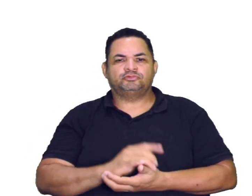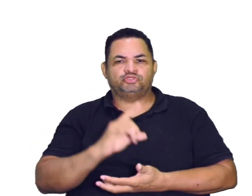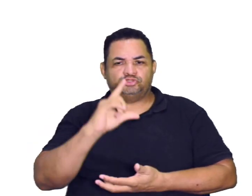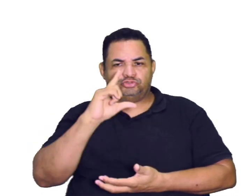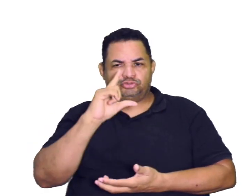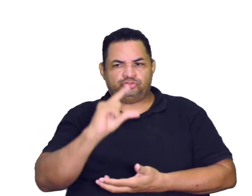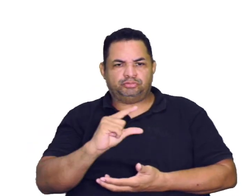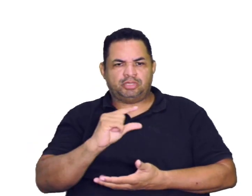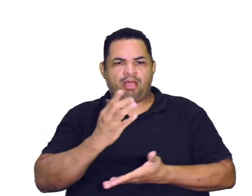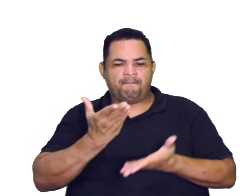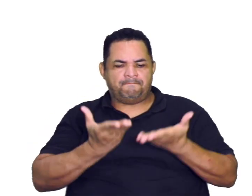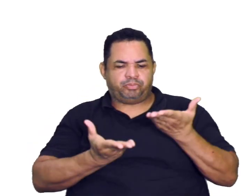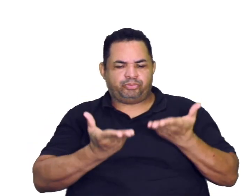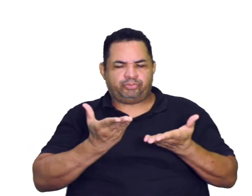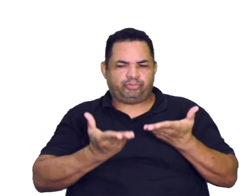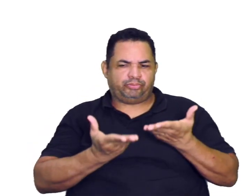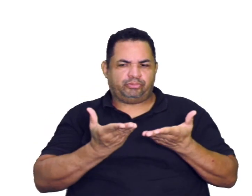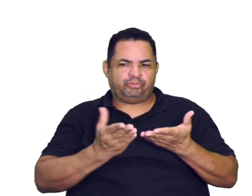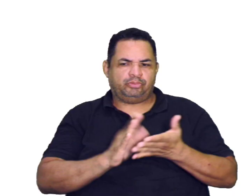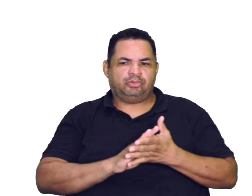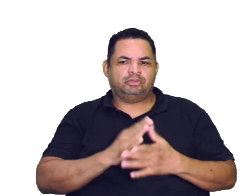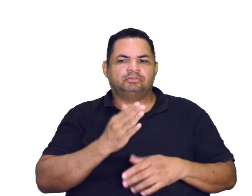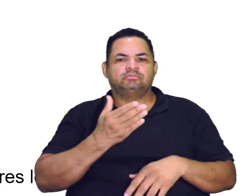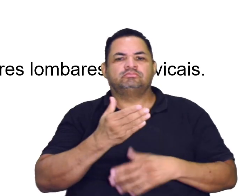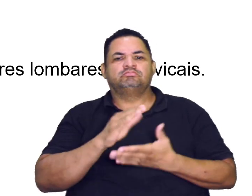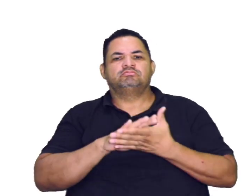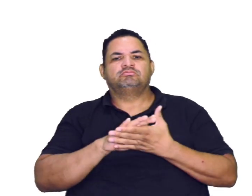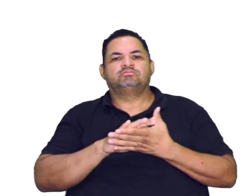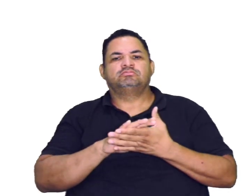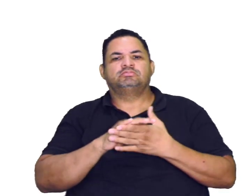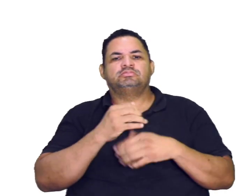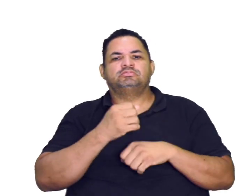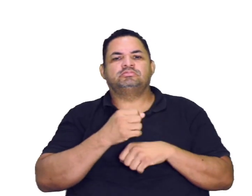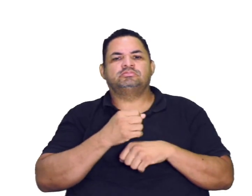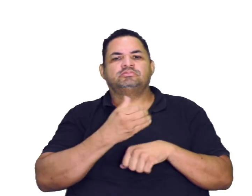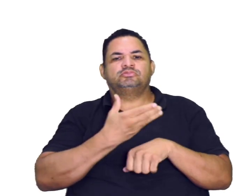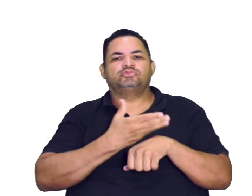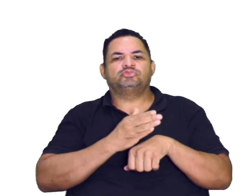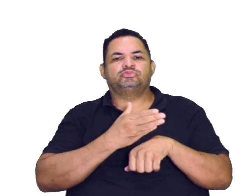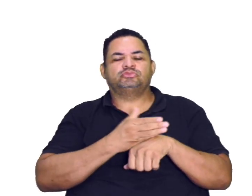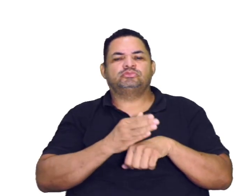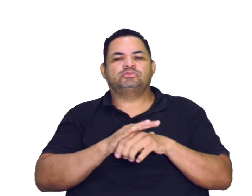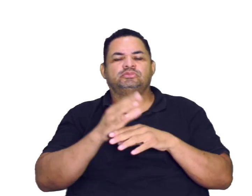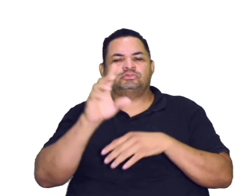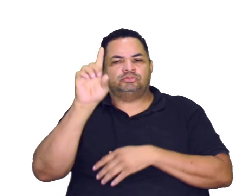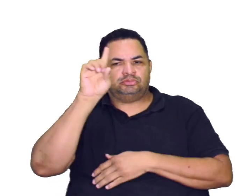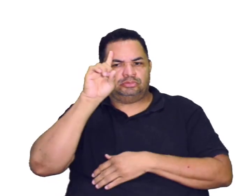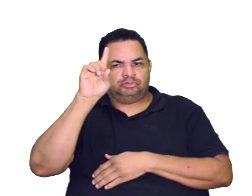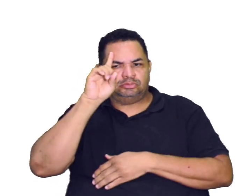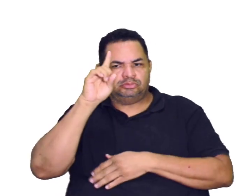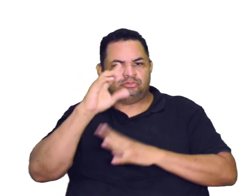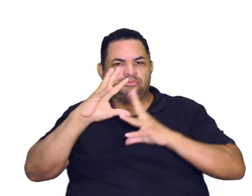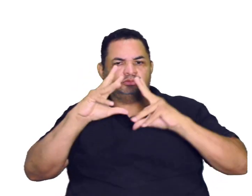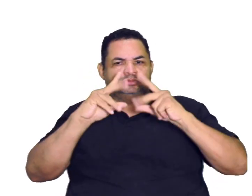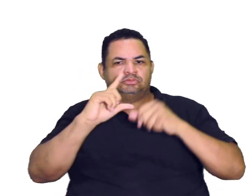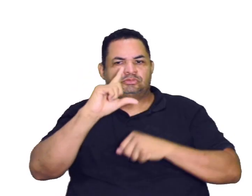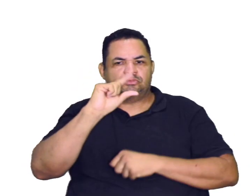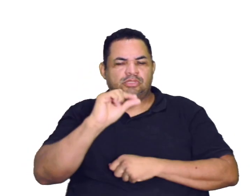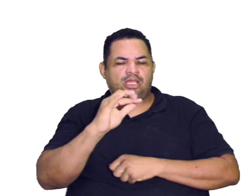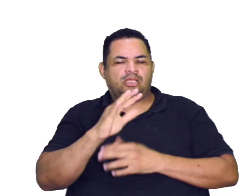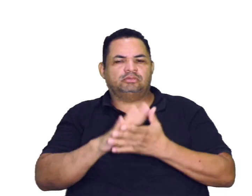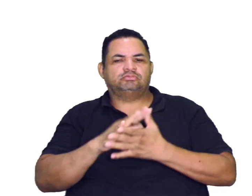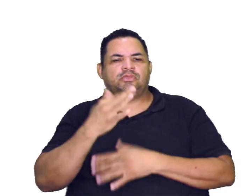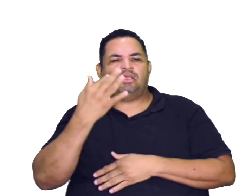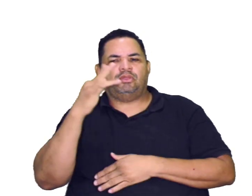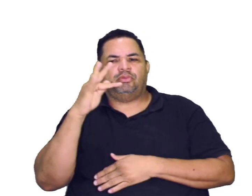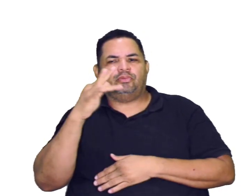aliviar a sobrecarga das atividades diárias. Muito bem. Serve aí para diminuir essas dores